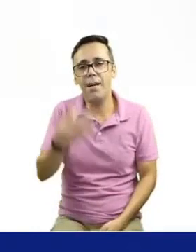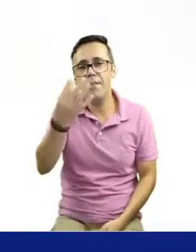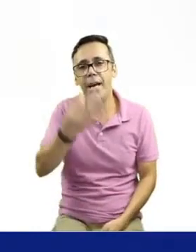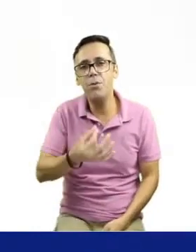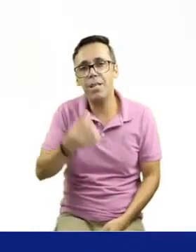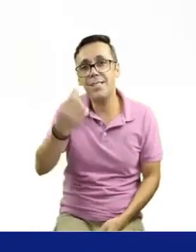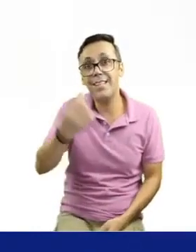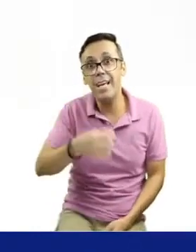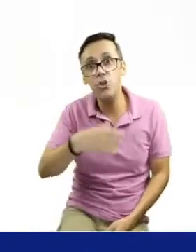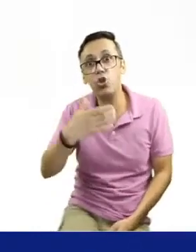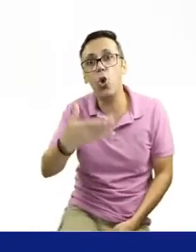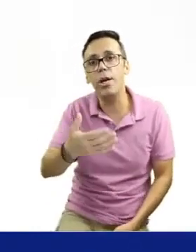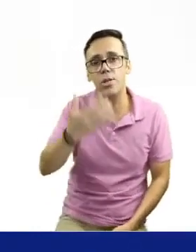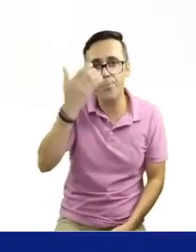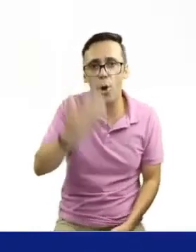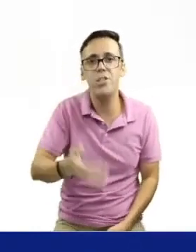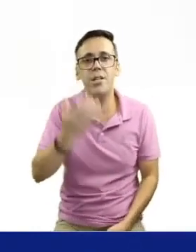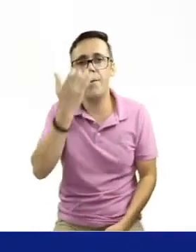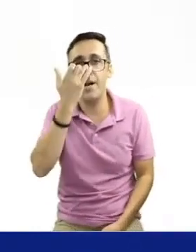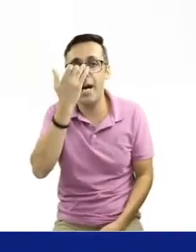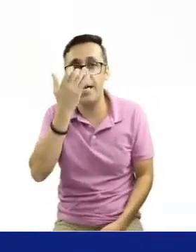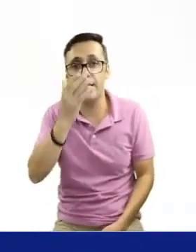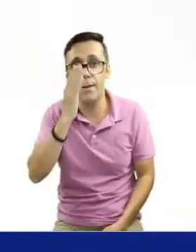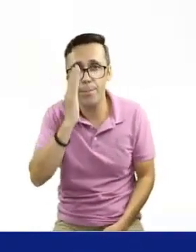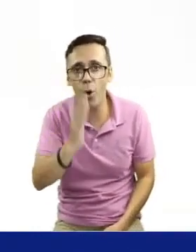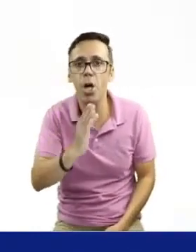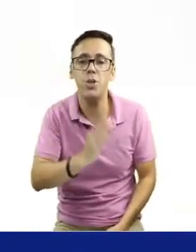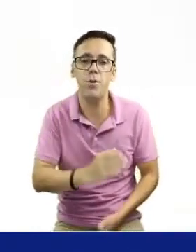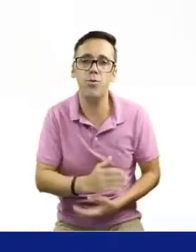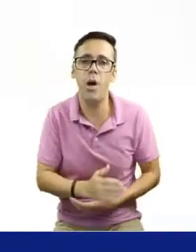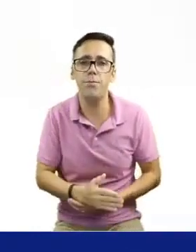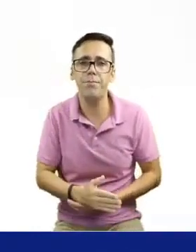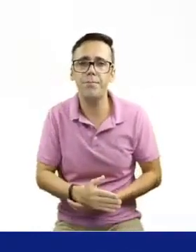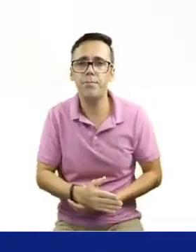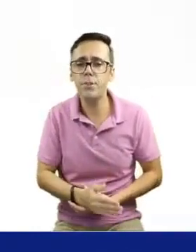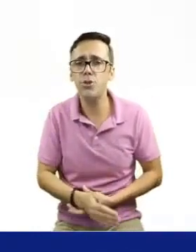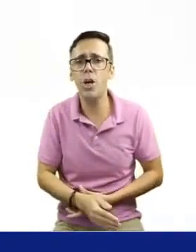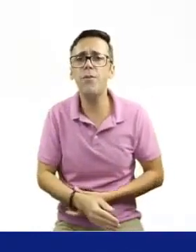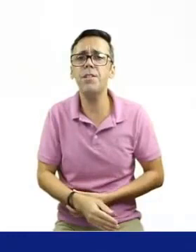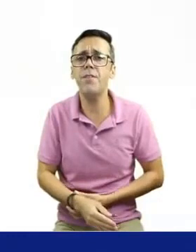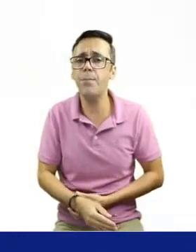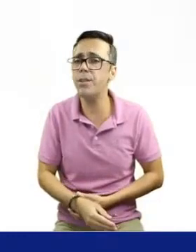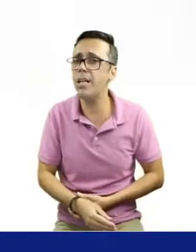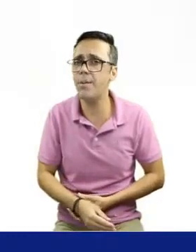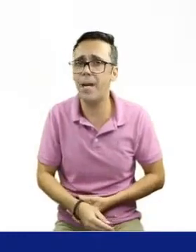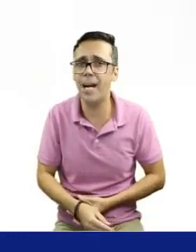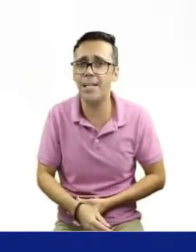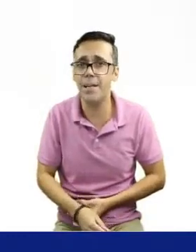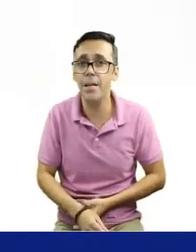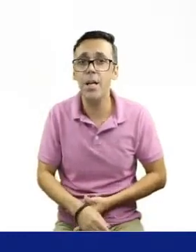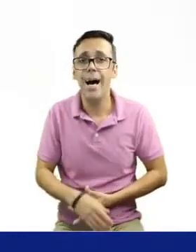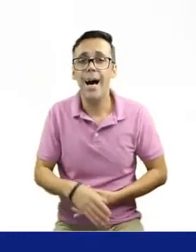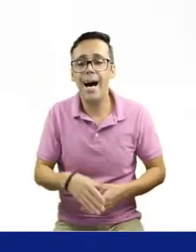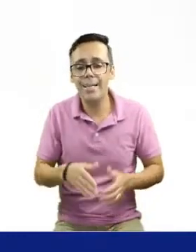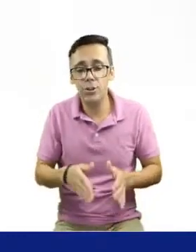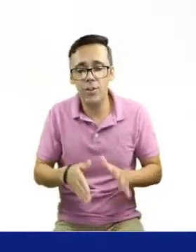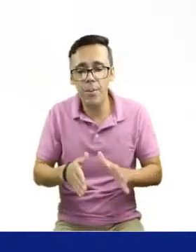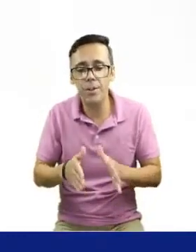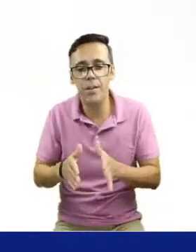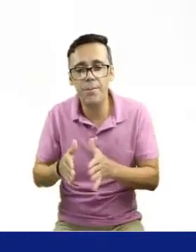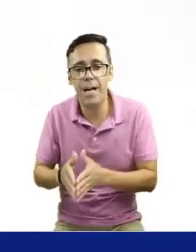prova o caderno das questões pode levar para casa pode pessoal só que você vai poder levar para casa